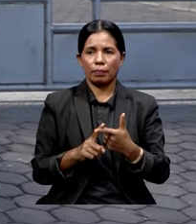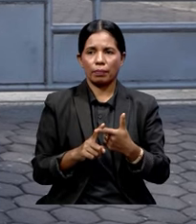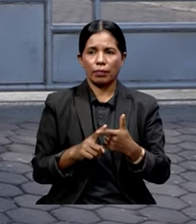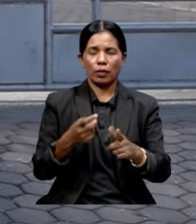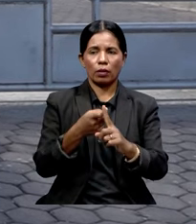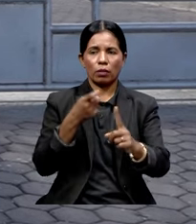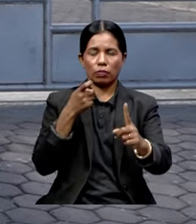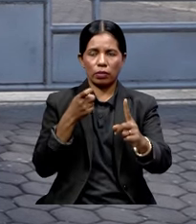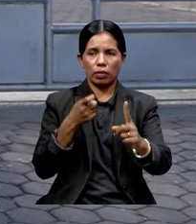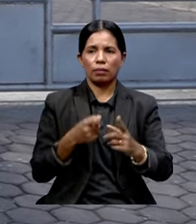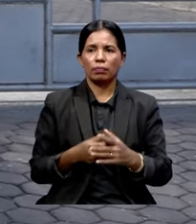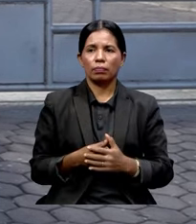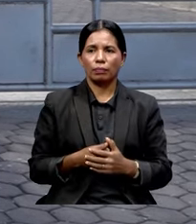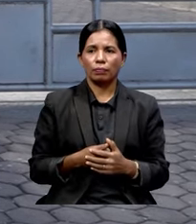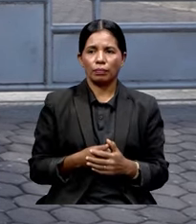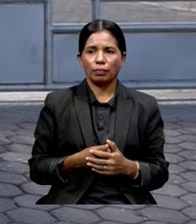husi